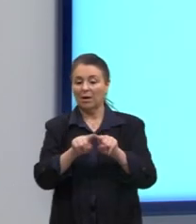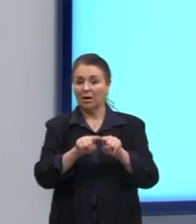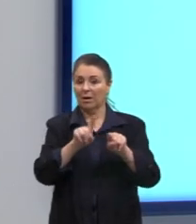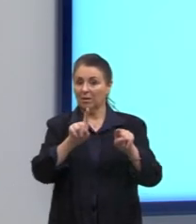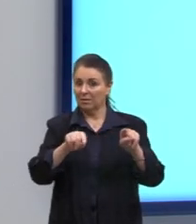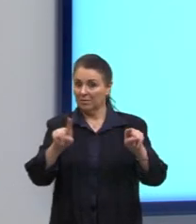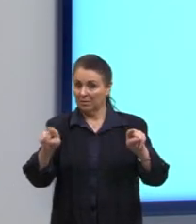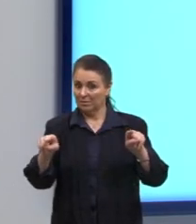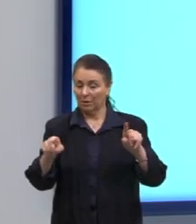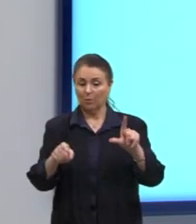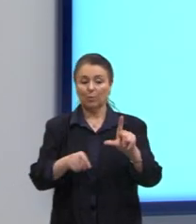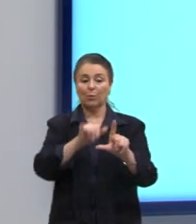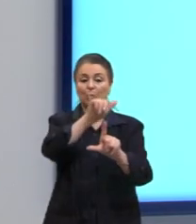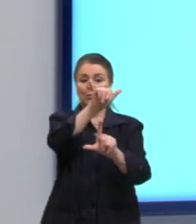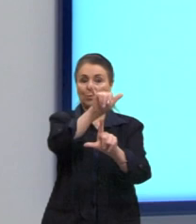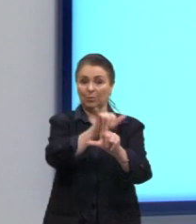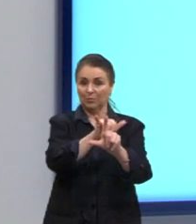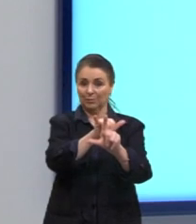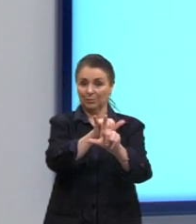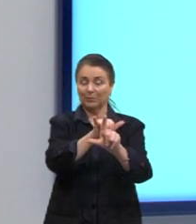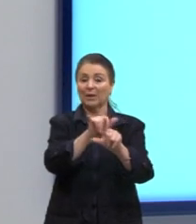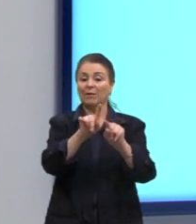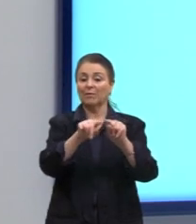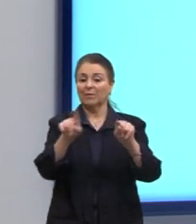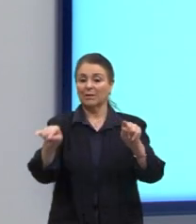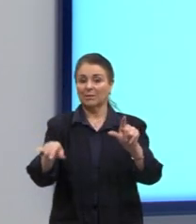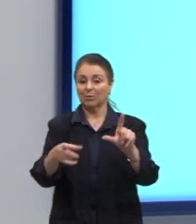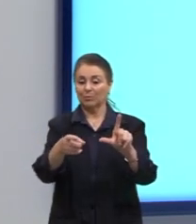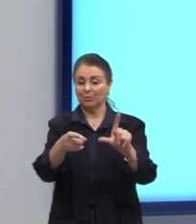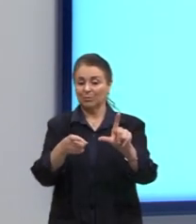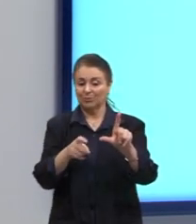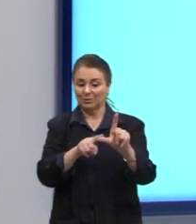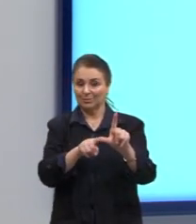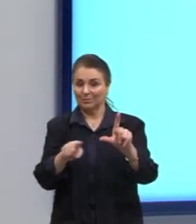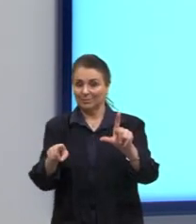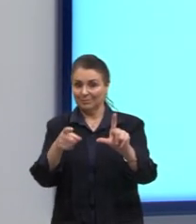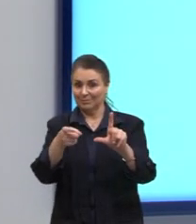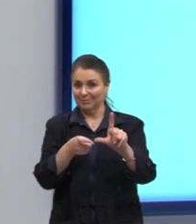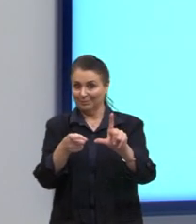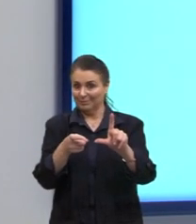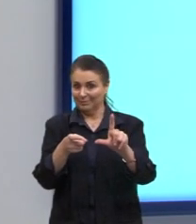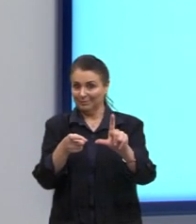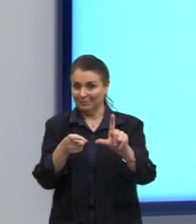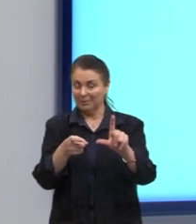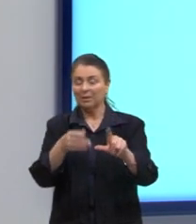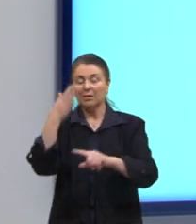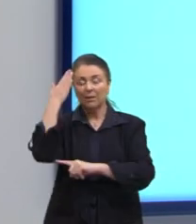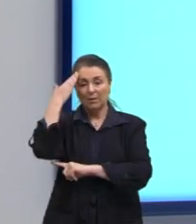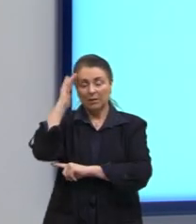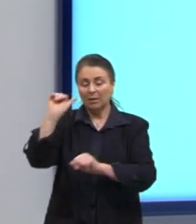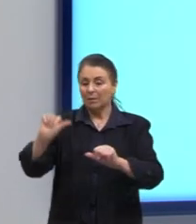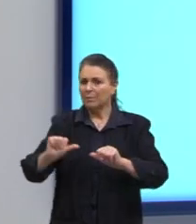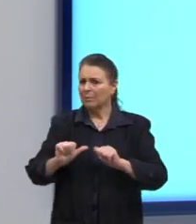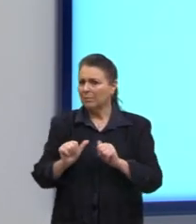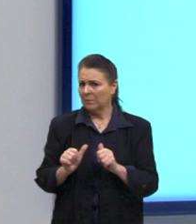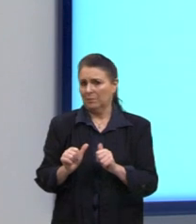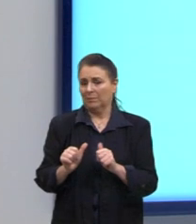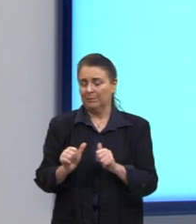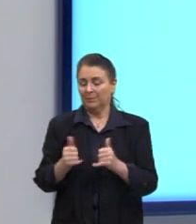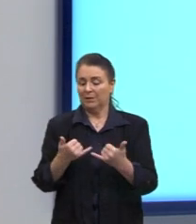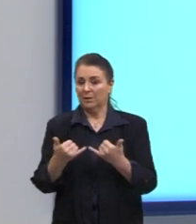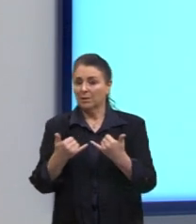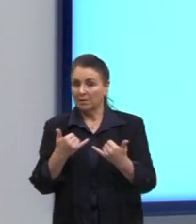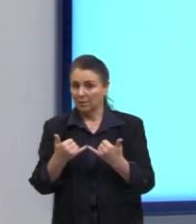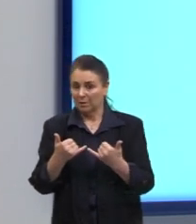eixo Y sobre a variação do eixo X para a gente entender melhor um exemplo né